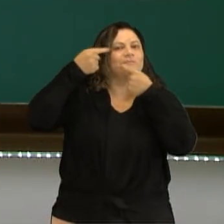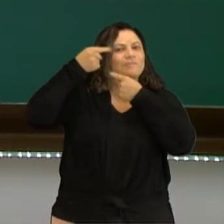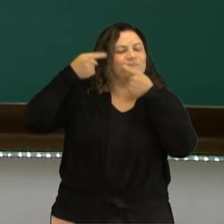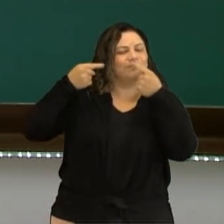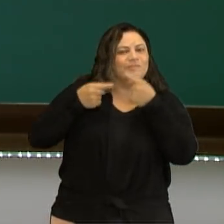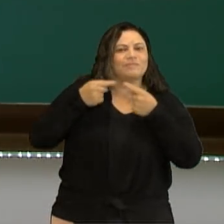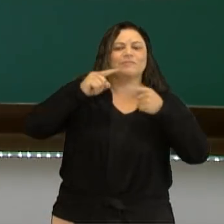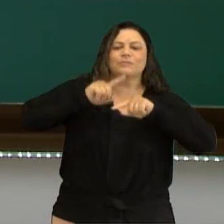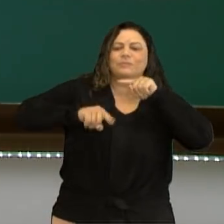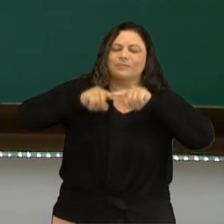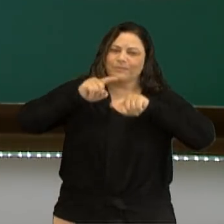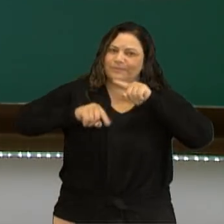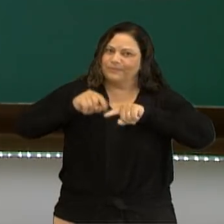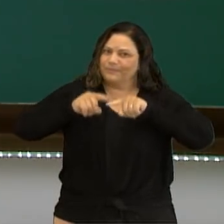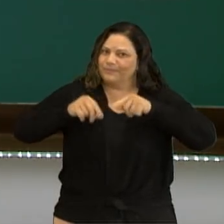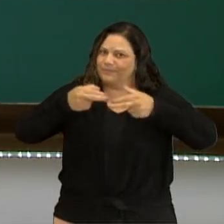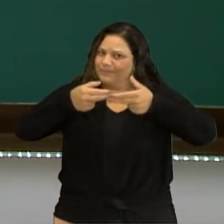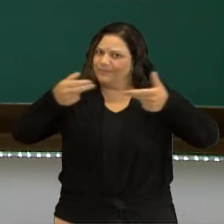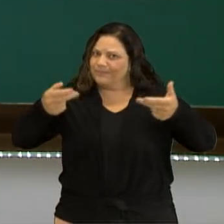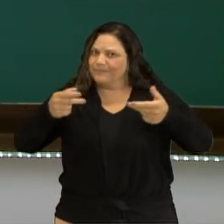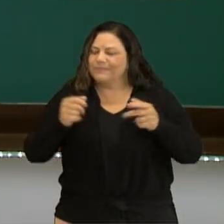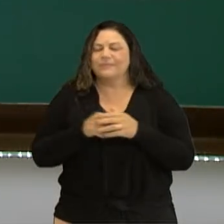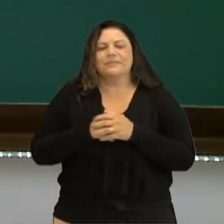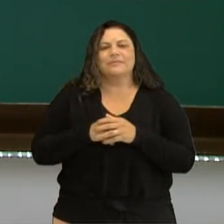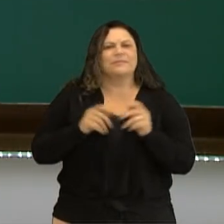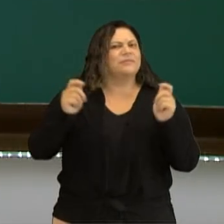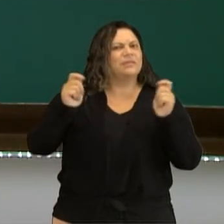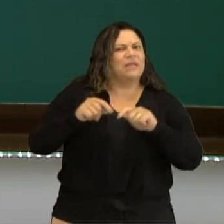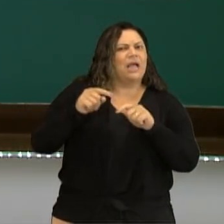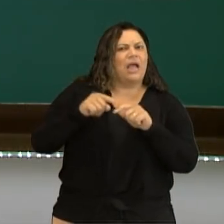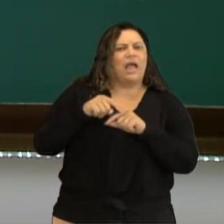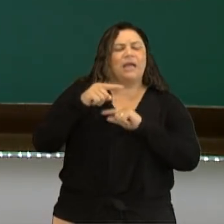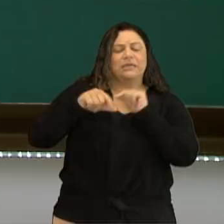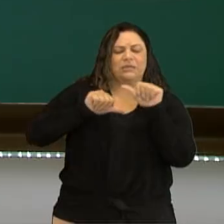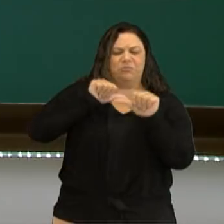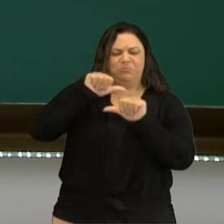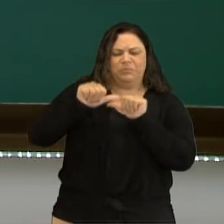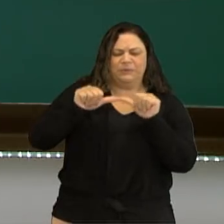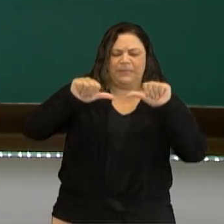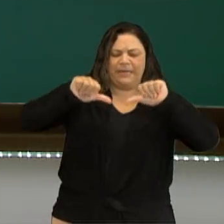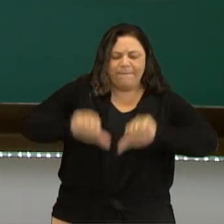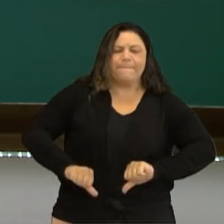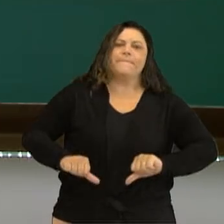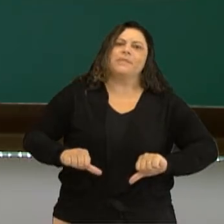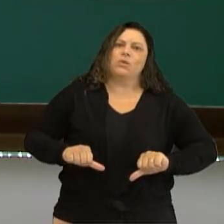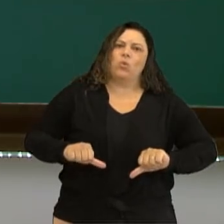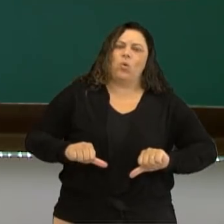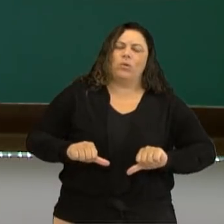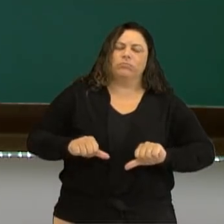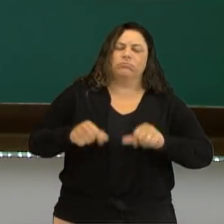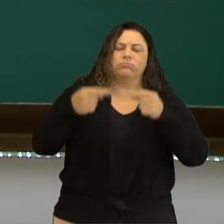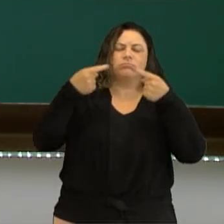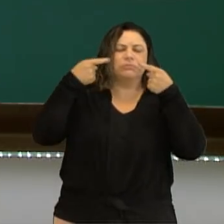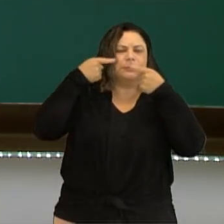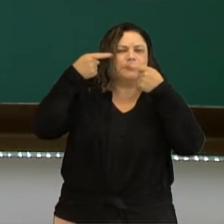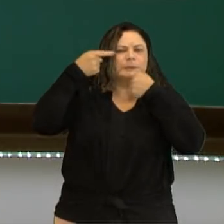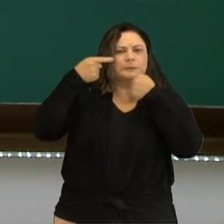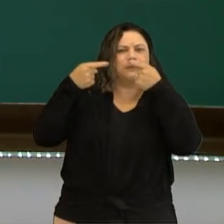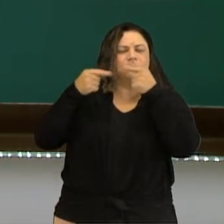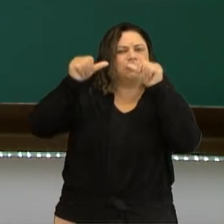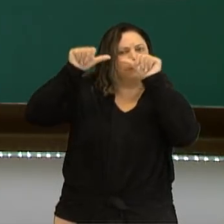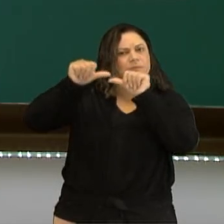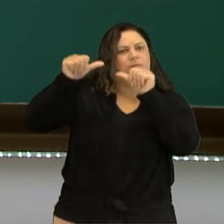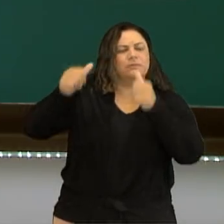esse material, ou essa estrutura, ela não modifique, não fique pior, dessa inflamação vire algo